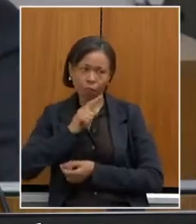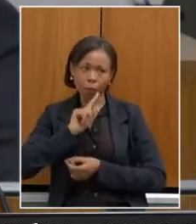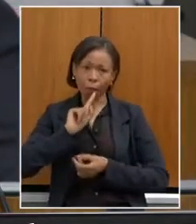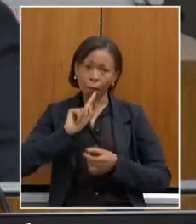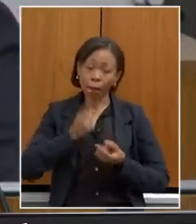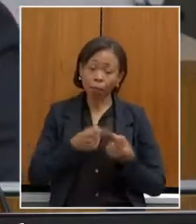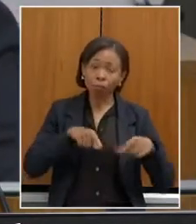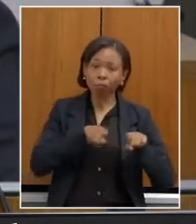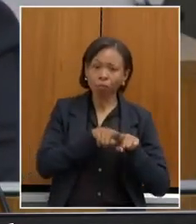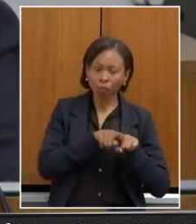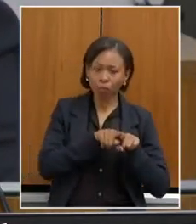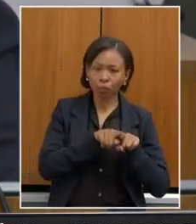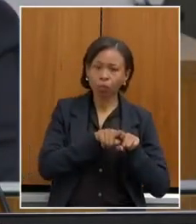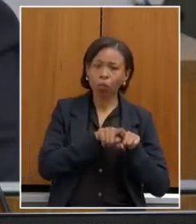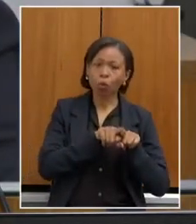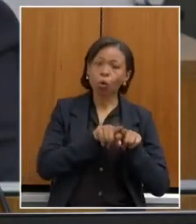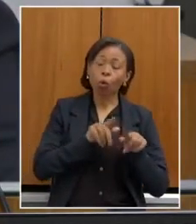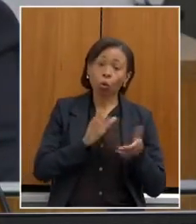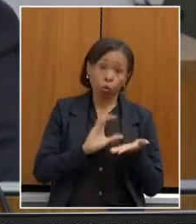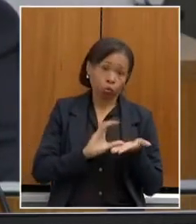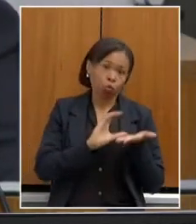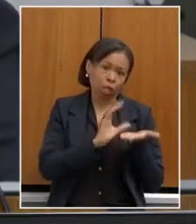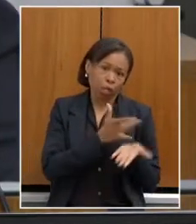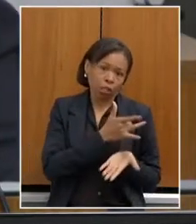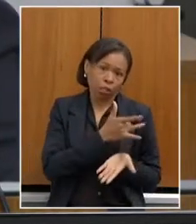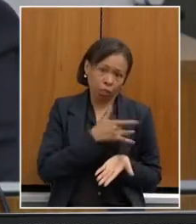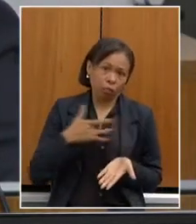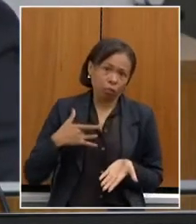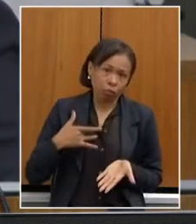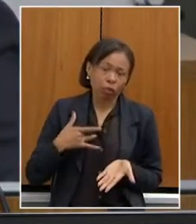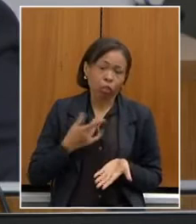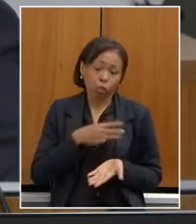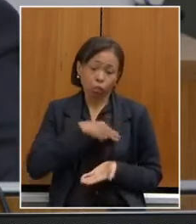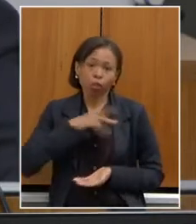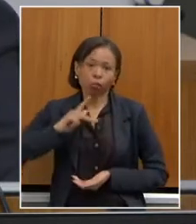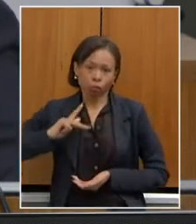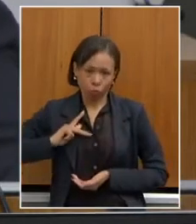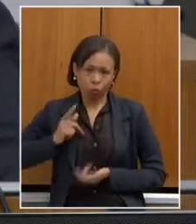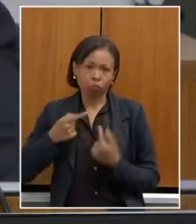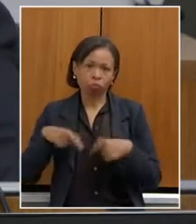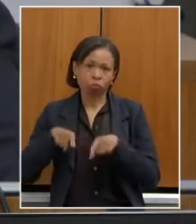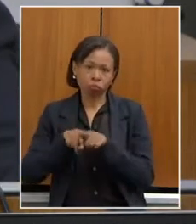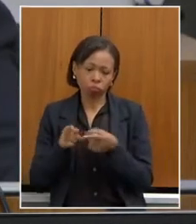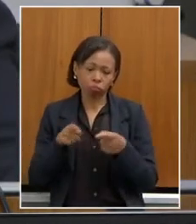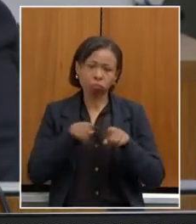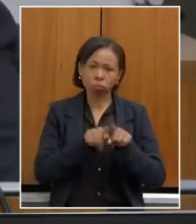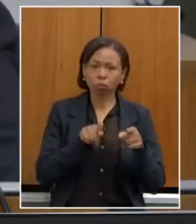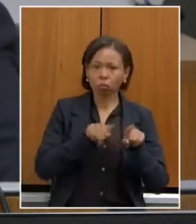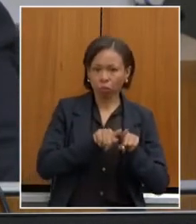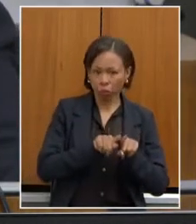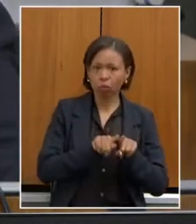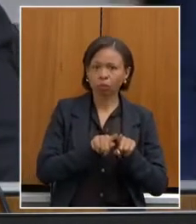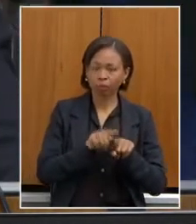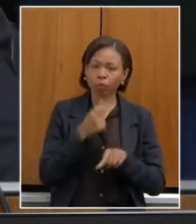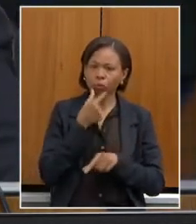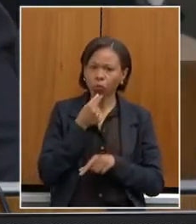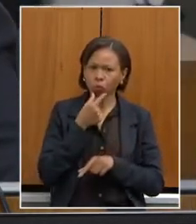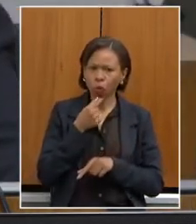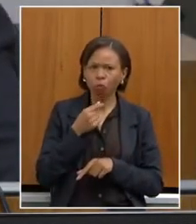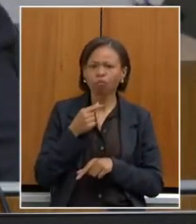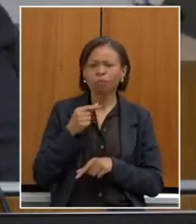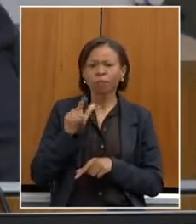e o ministério público é muito idealizado também pelo doutor Luciano do Cal Saúde uma pessoa que sempre